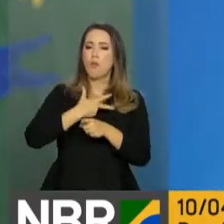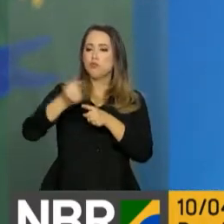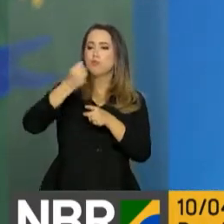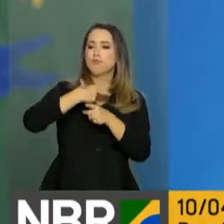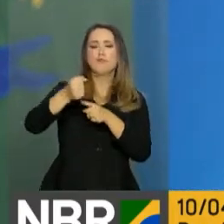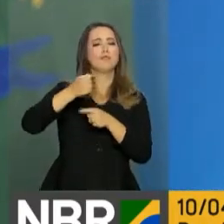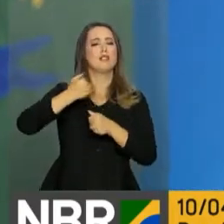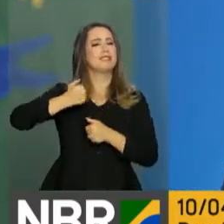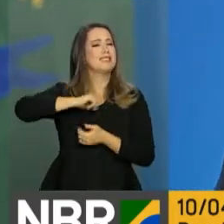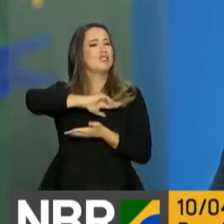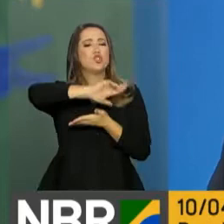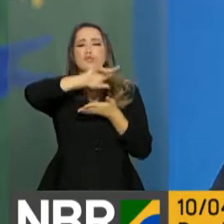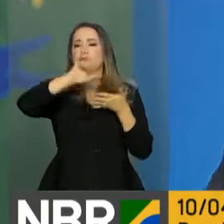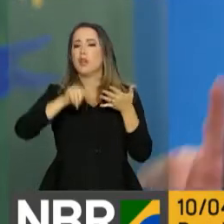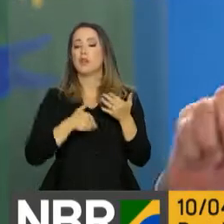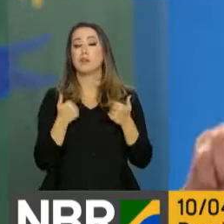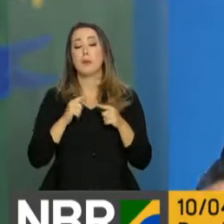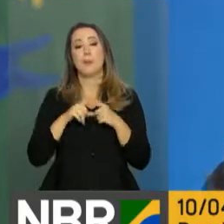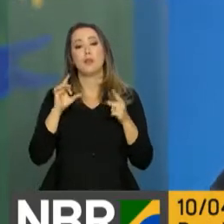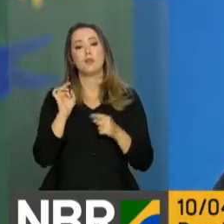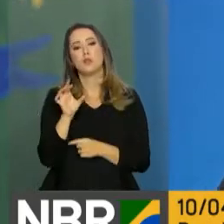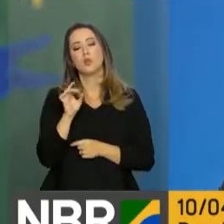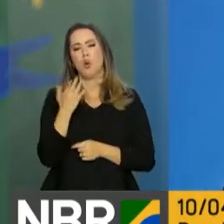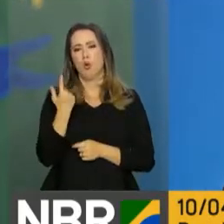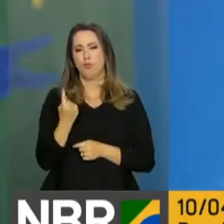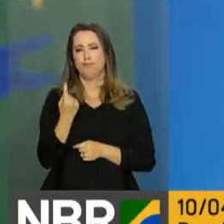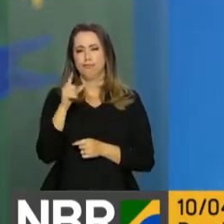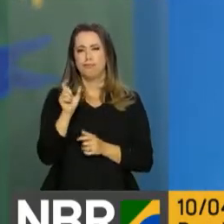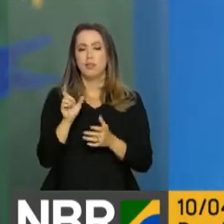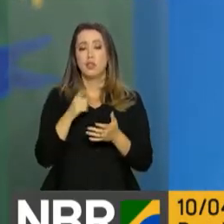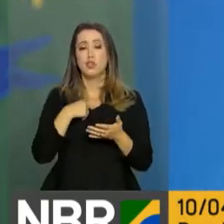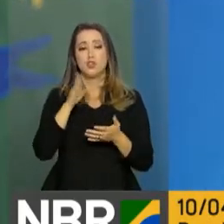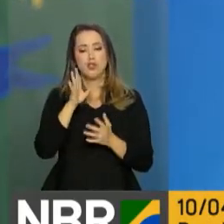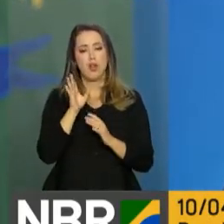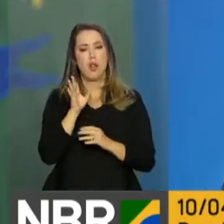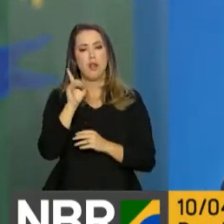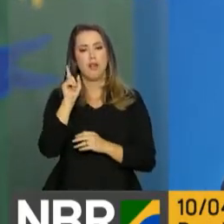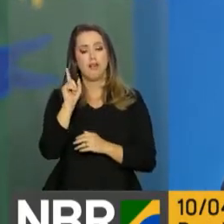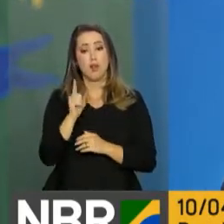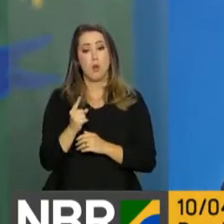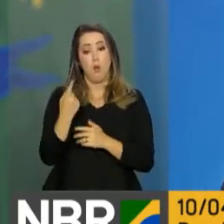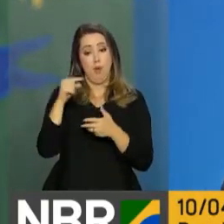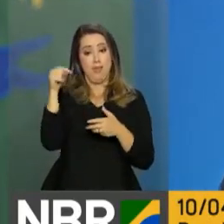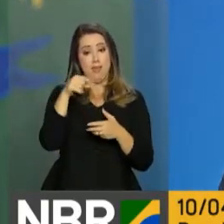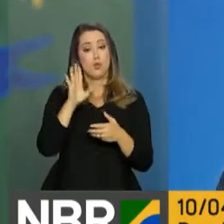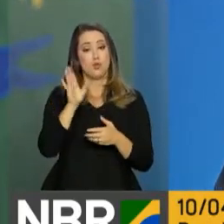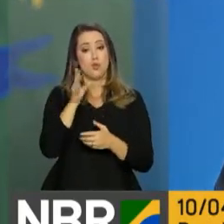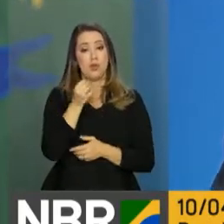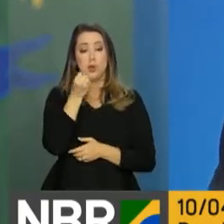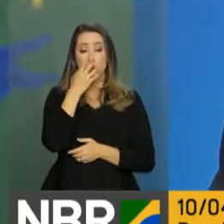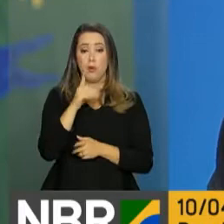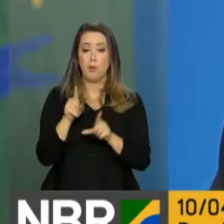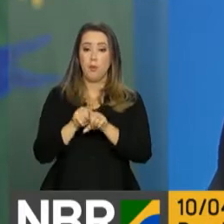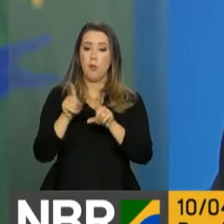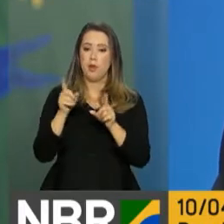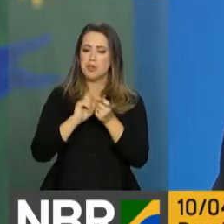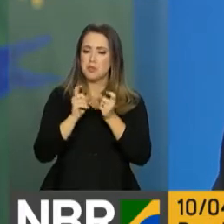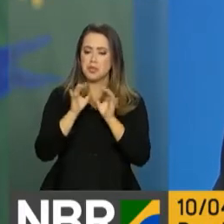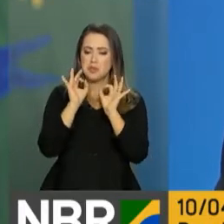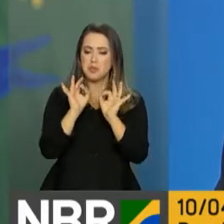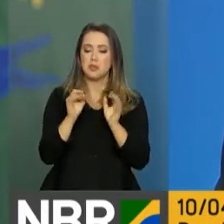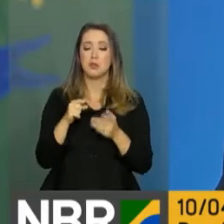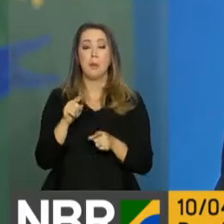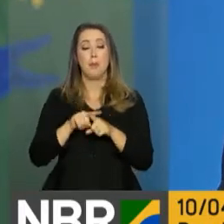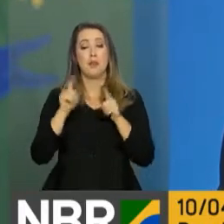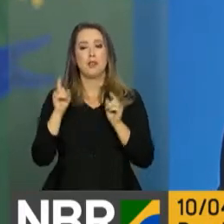além, mas só isso já teria valido sua gestão. Mas é incrível, ele trouxe com